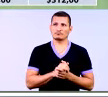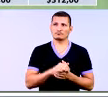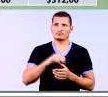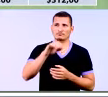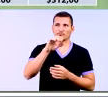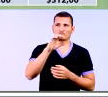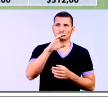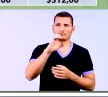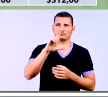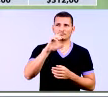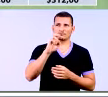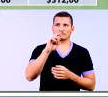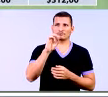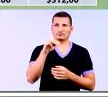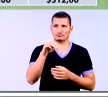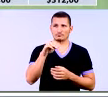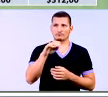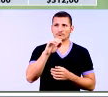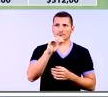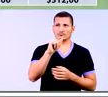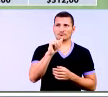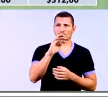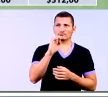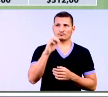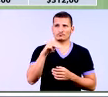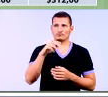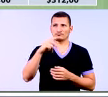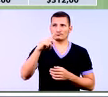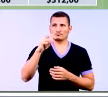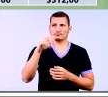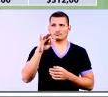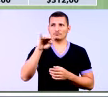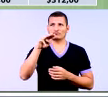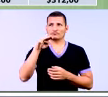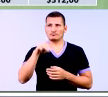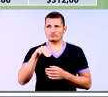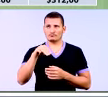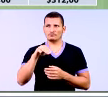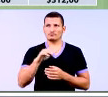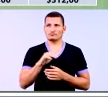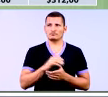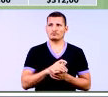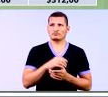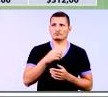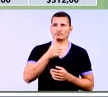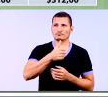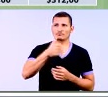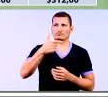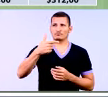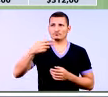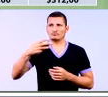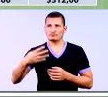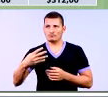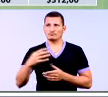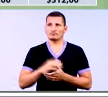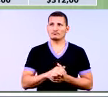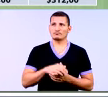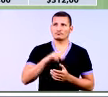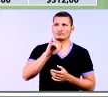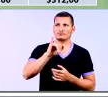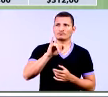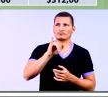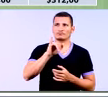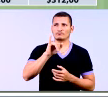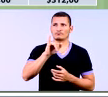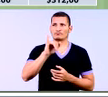Celeron, Atom, Pentium, 1, 2, 3, 4. Depois eu falo só o i3, o i5, o